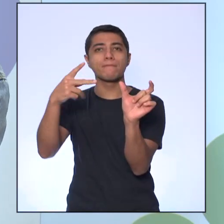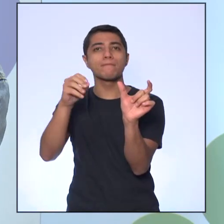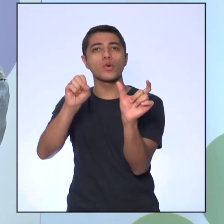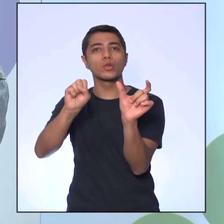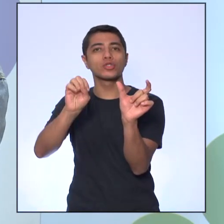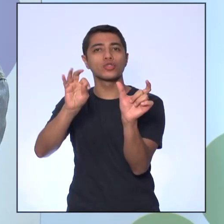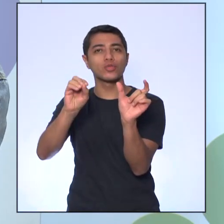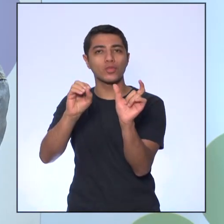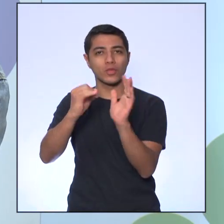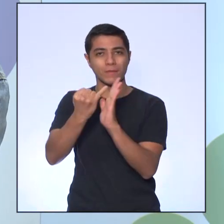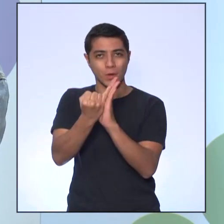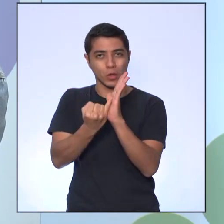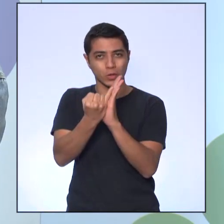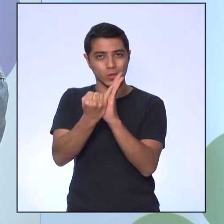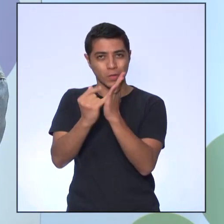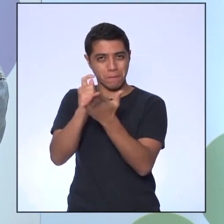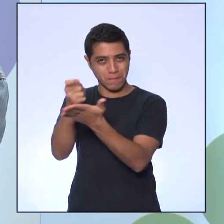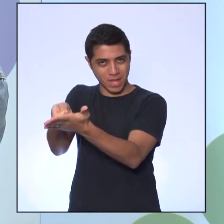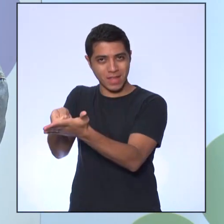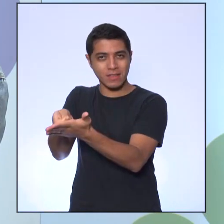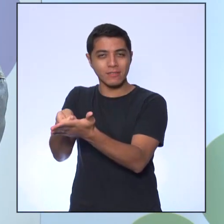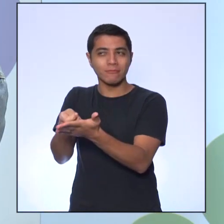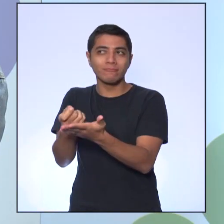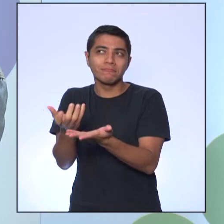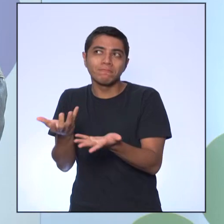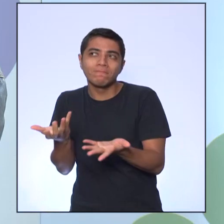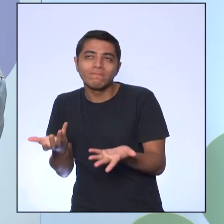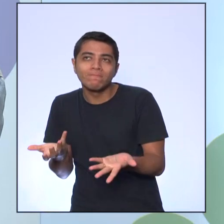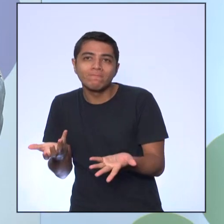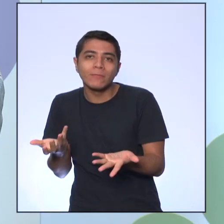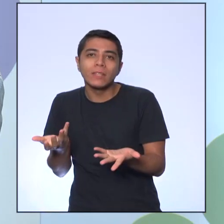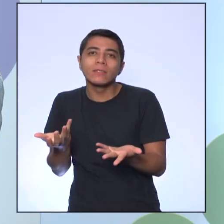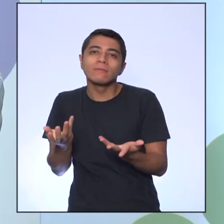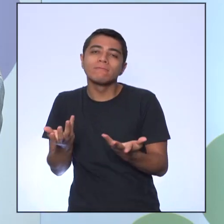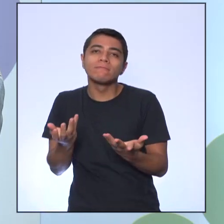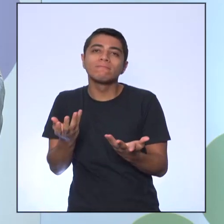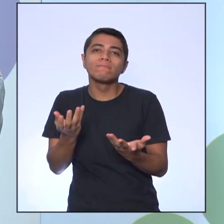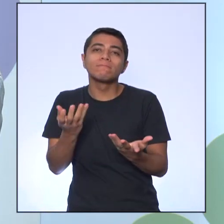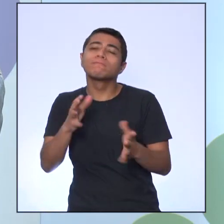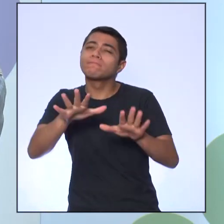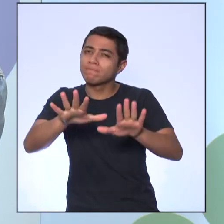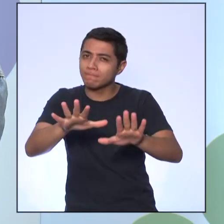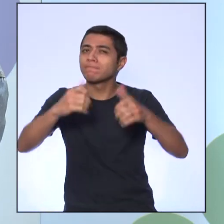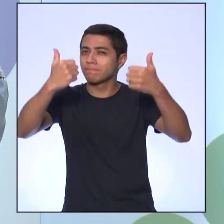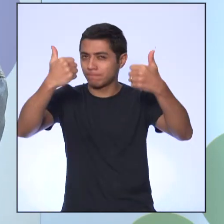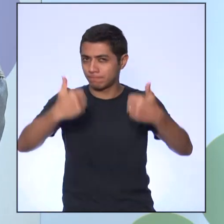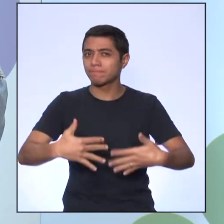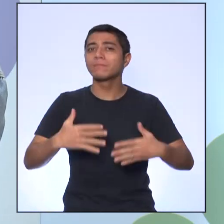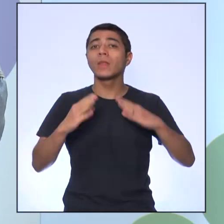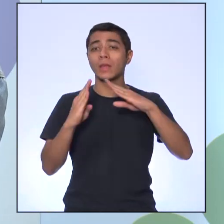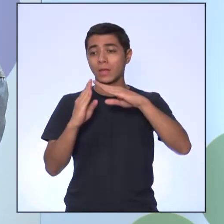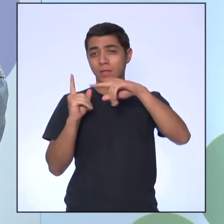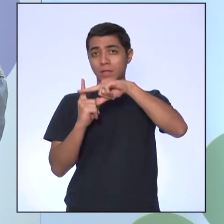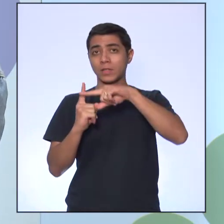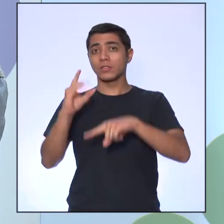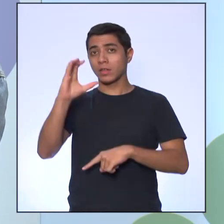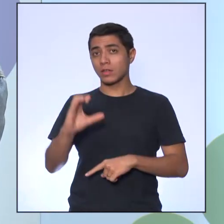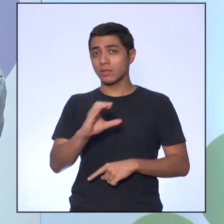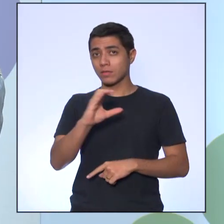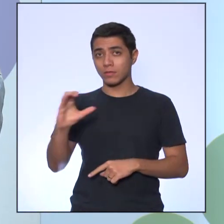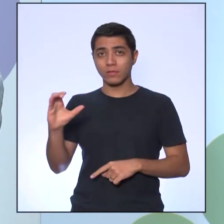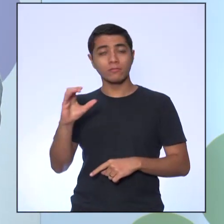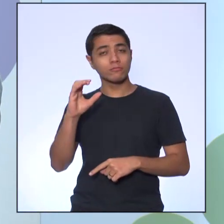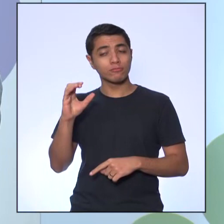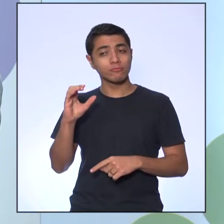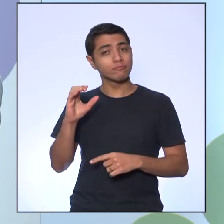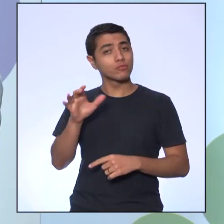que as pessoas, os fiéis da Igreja Católica, não viam isso desta maneira, né? É muito diferente do dízimo, com aquela